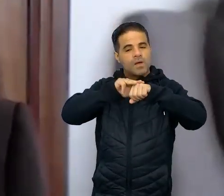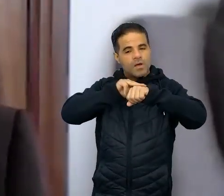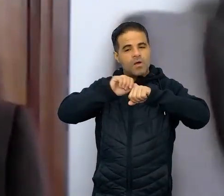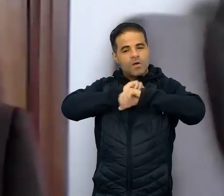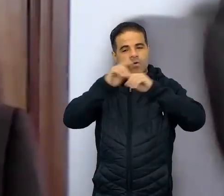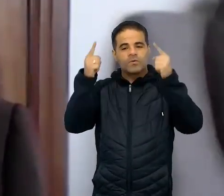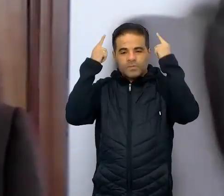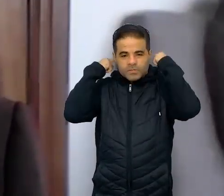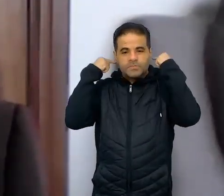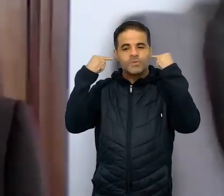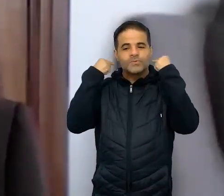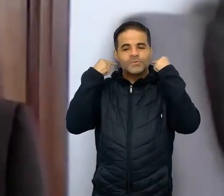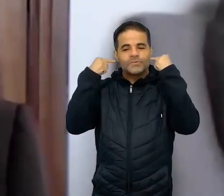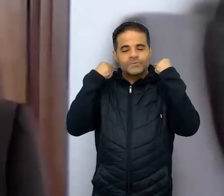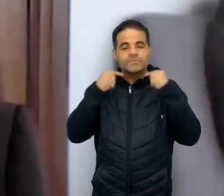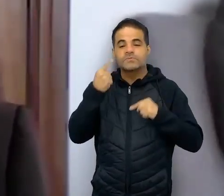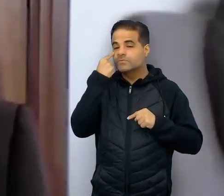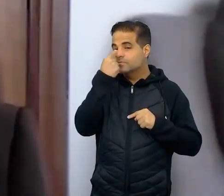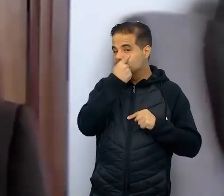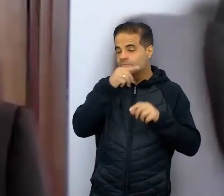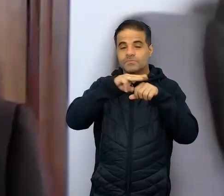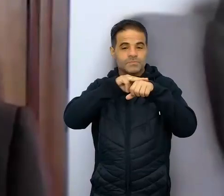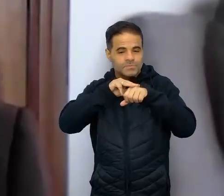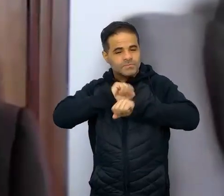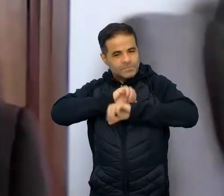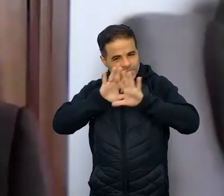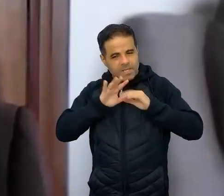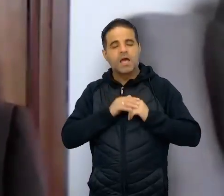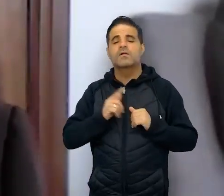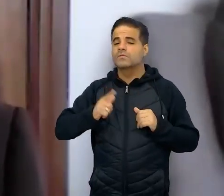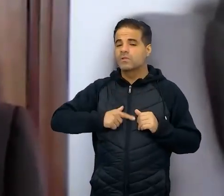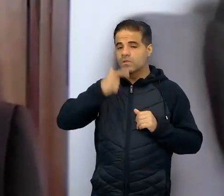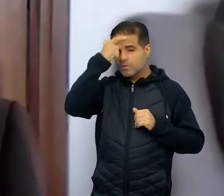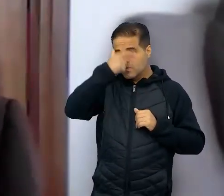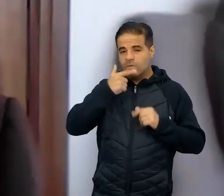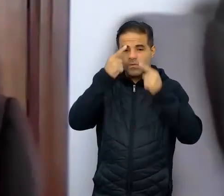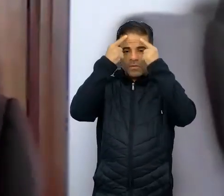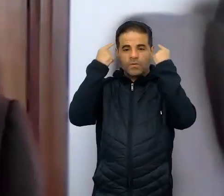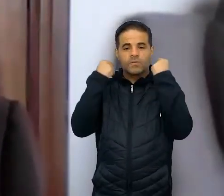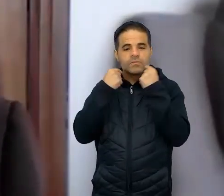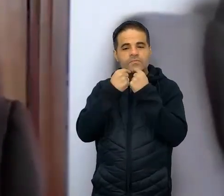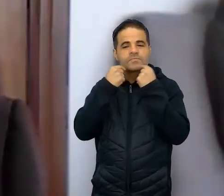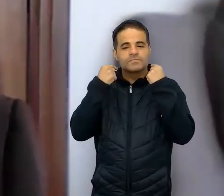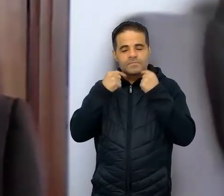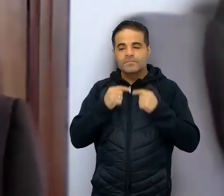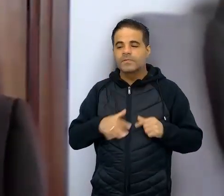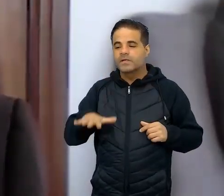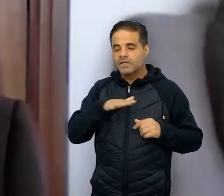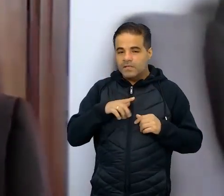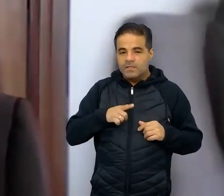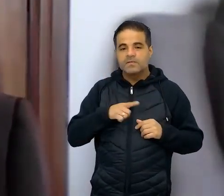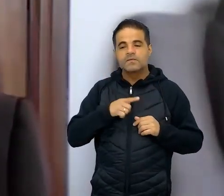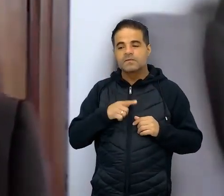cabelos curtos, meus olhos são castanhos também, tenho o rosto meio arredondado,